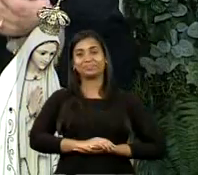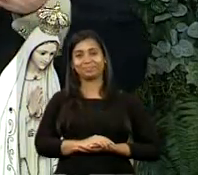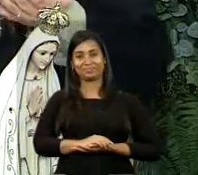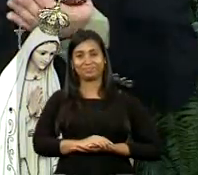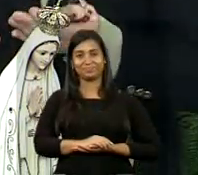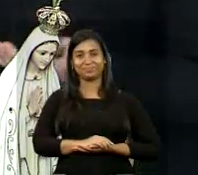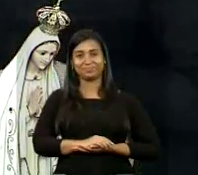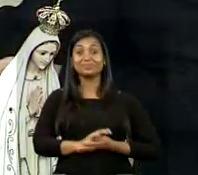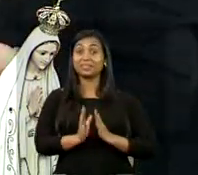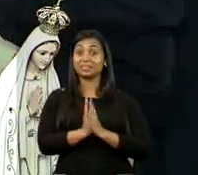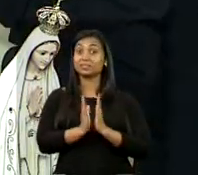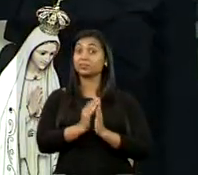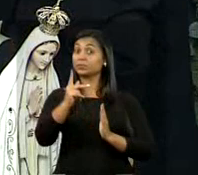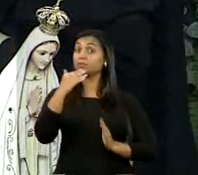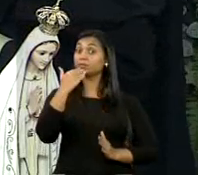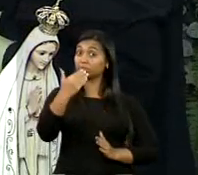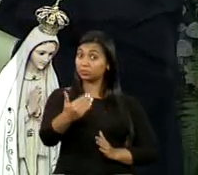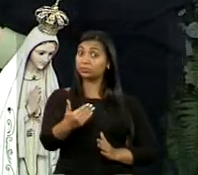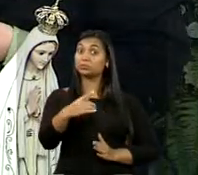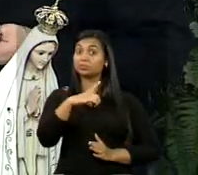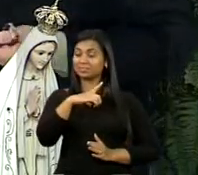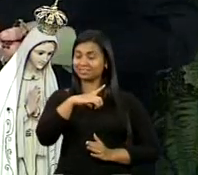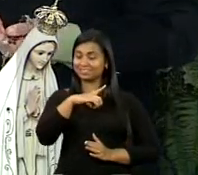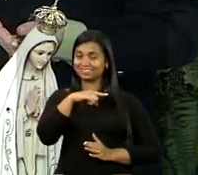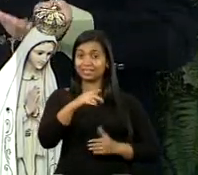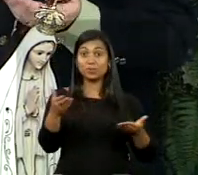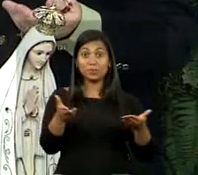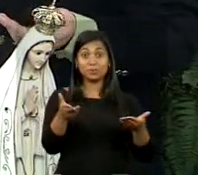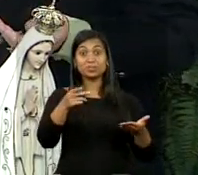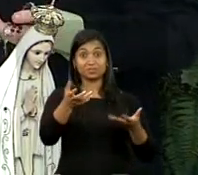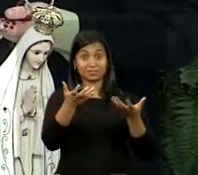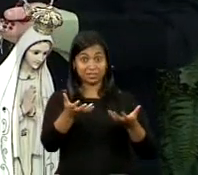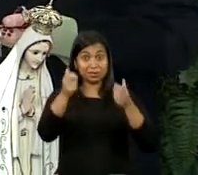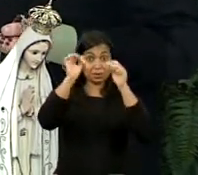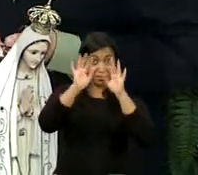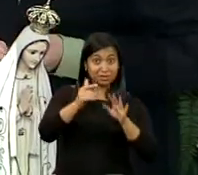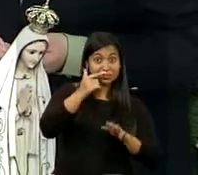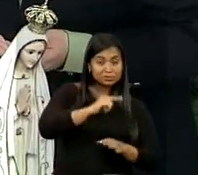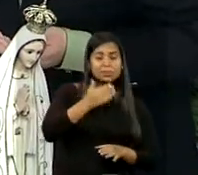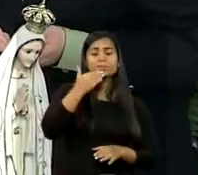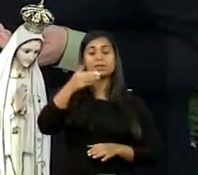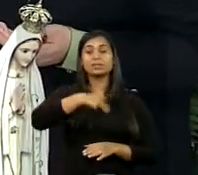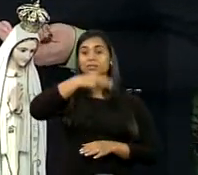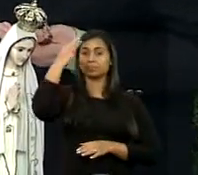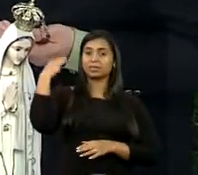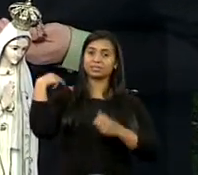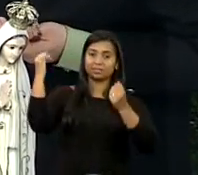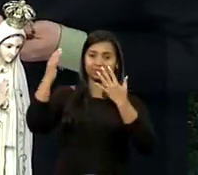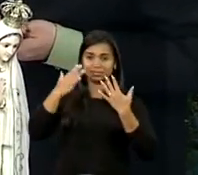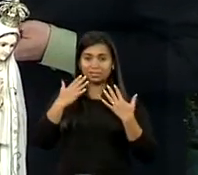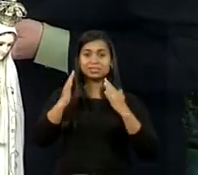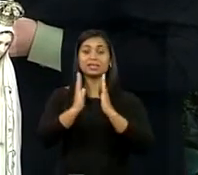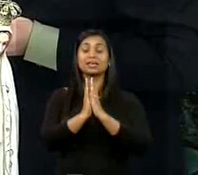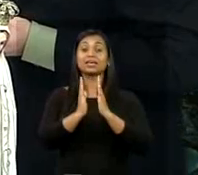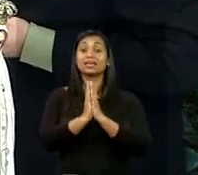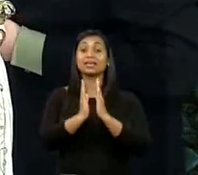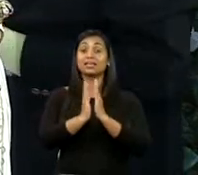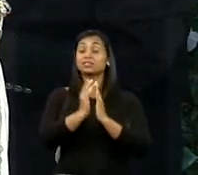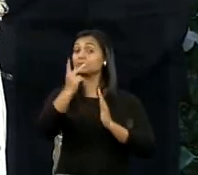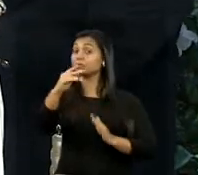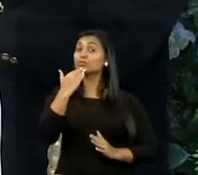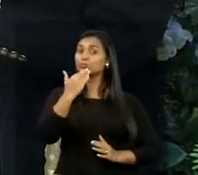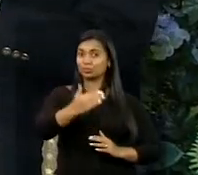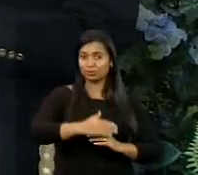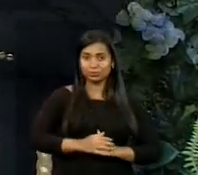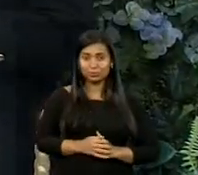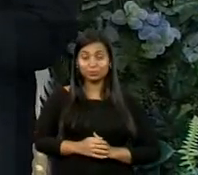Amém. Rezamos pelas intenções da nossa urna e hoje você quer uma graça, peça a Nossa Senhora das Graças que interceda pelo seu